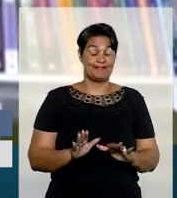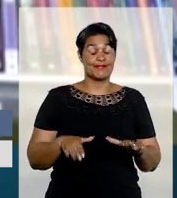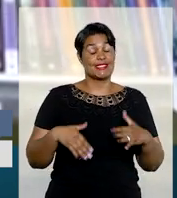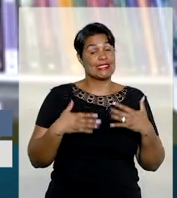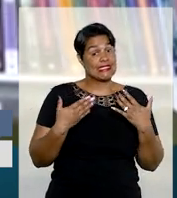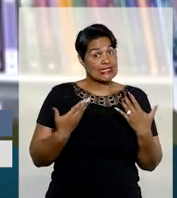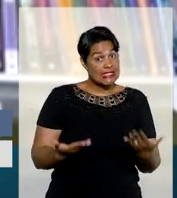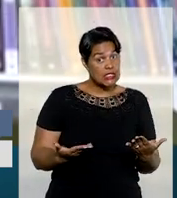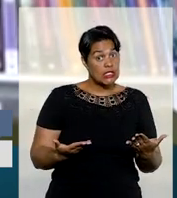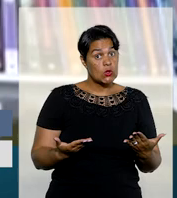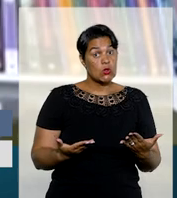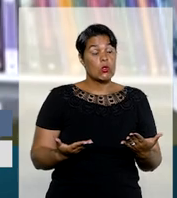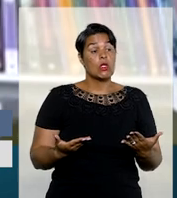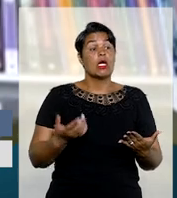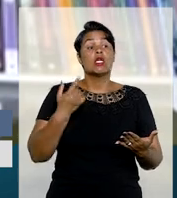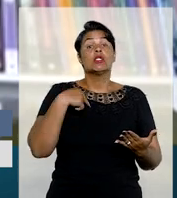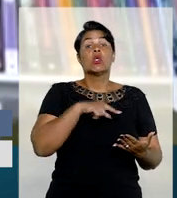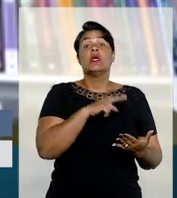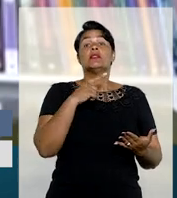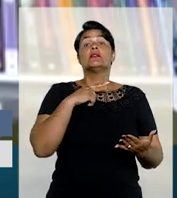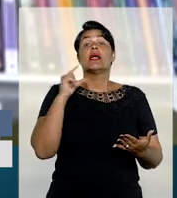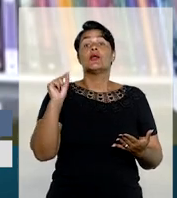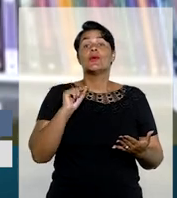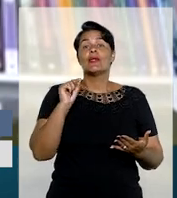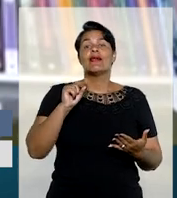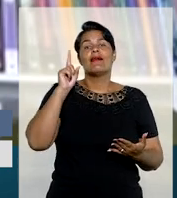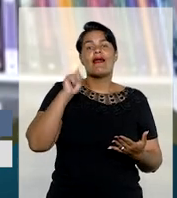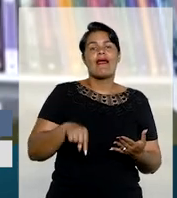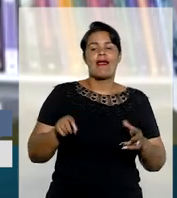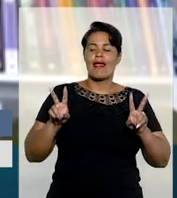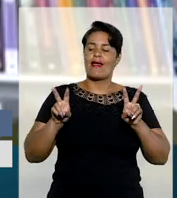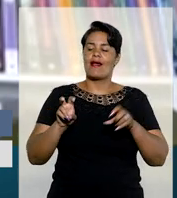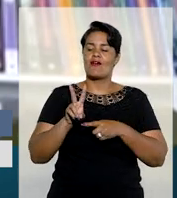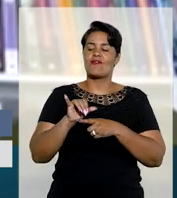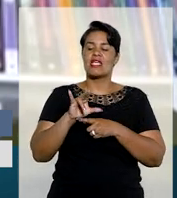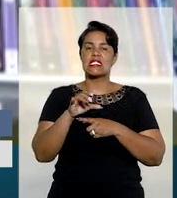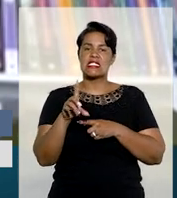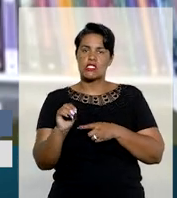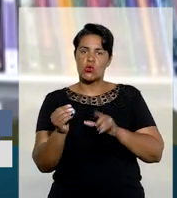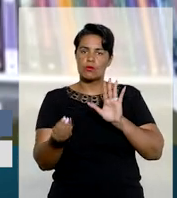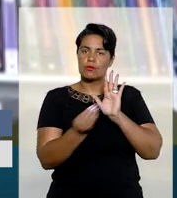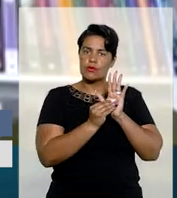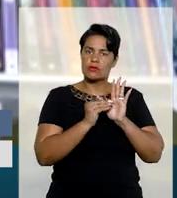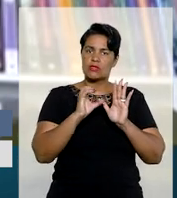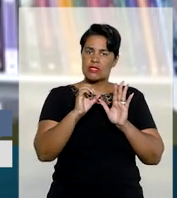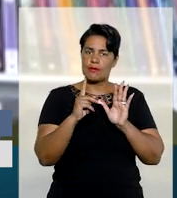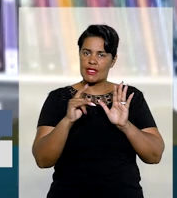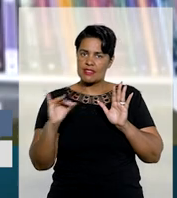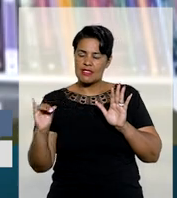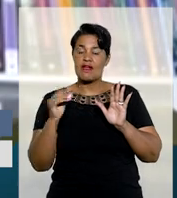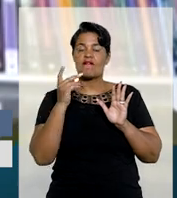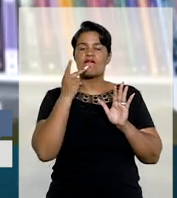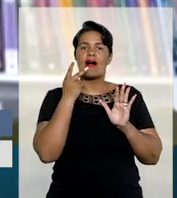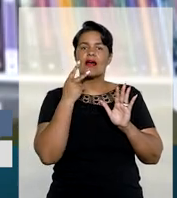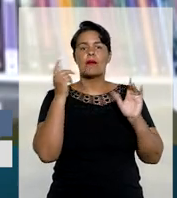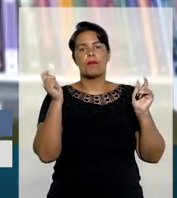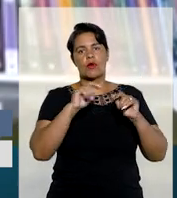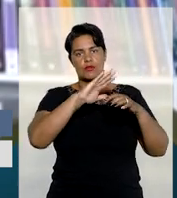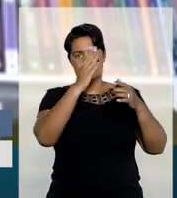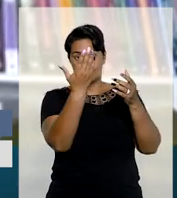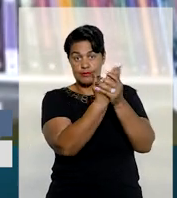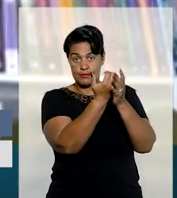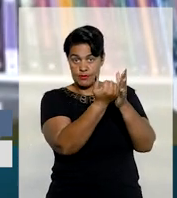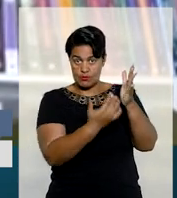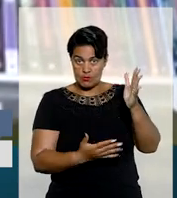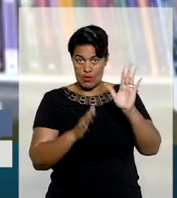próprio julgamento feito pelo juiz. Então, nesse caso, nós não estamos propriamente diante de um dos vícios previstos no código que justifiquem